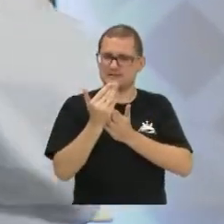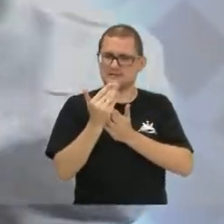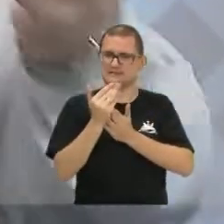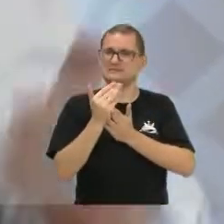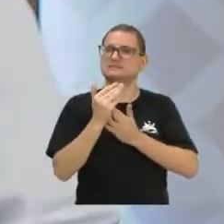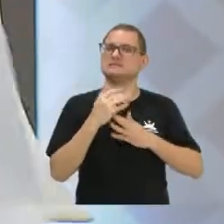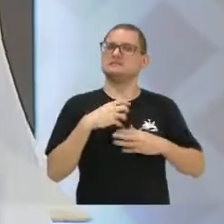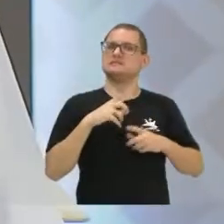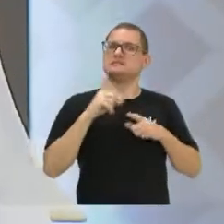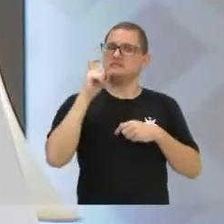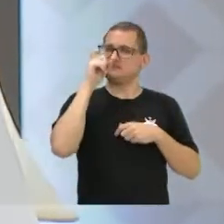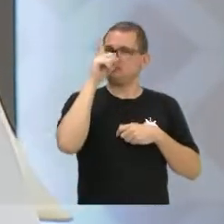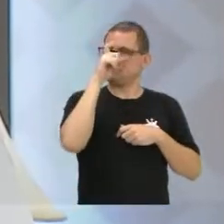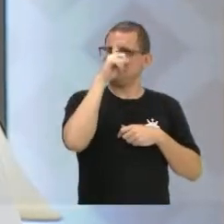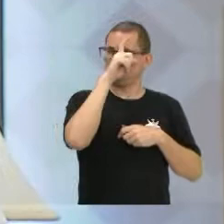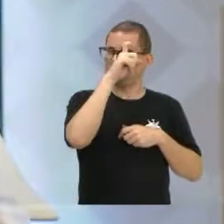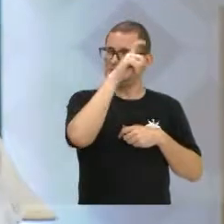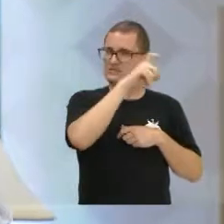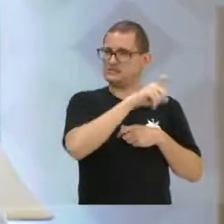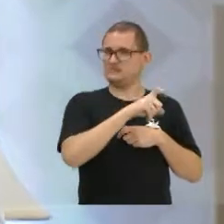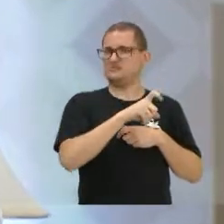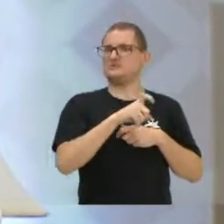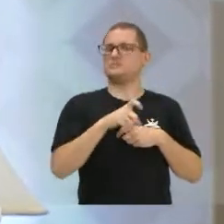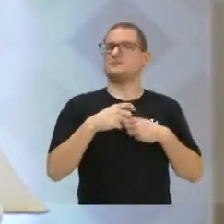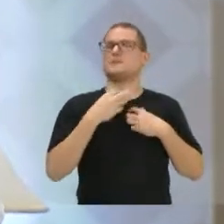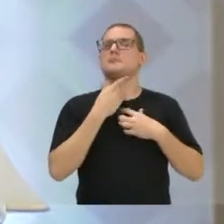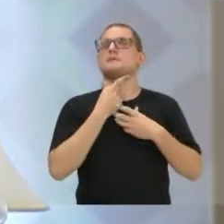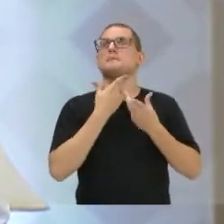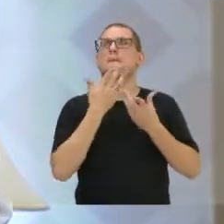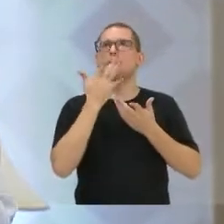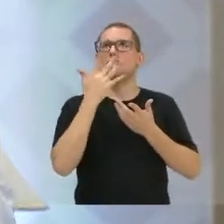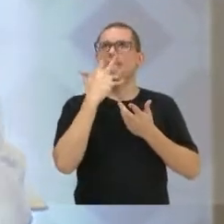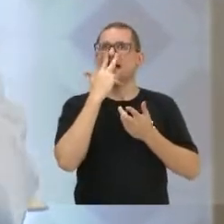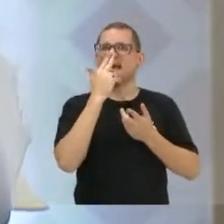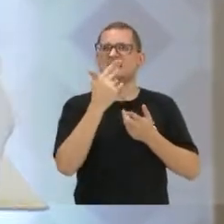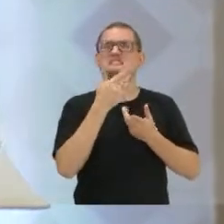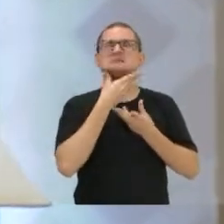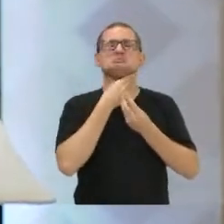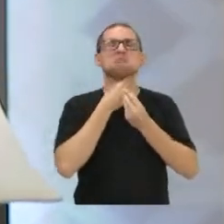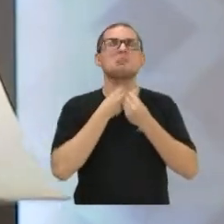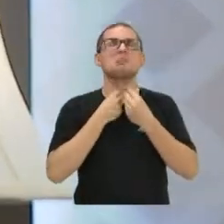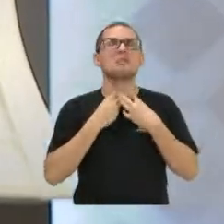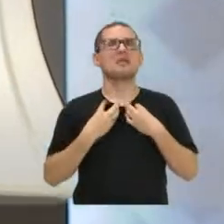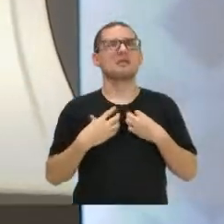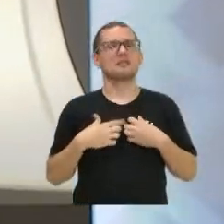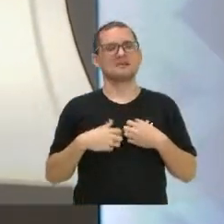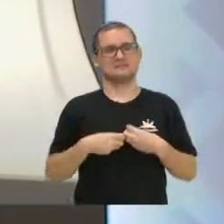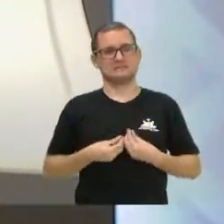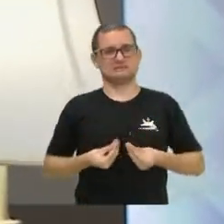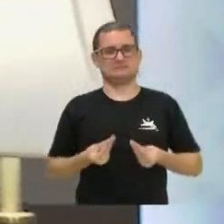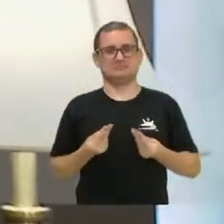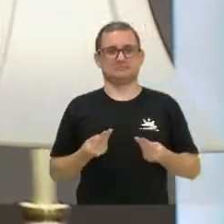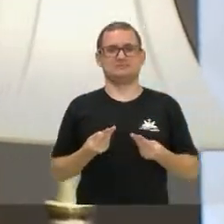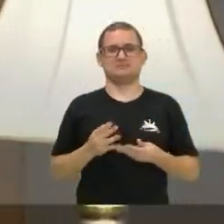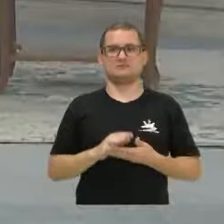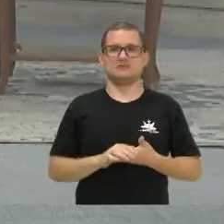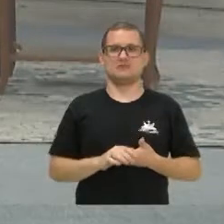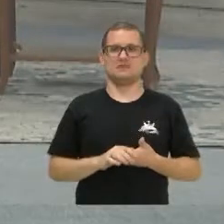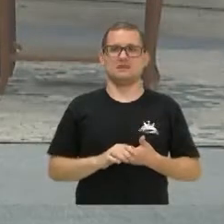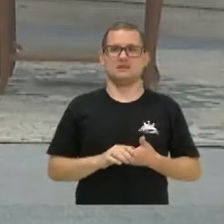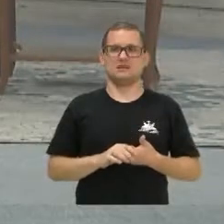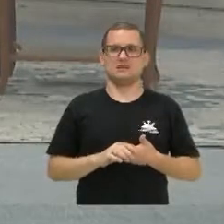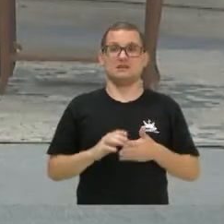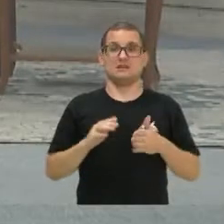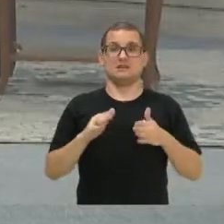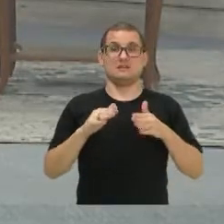não né sempre marcado por floreios a palavra ela como porta também a